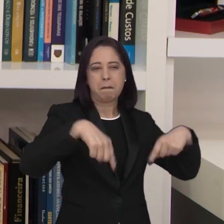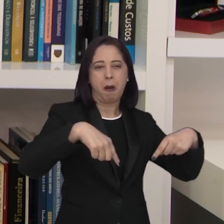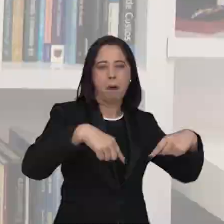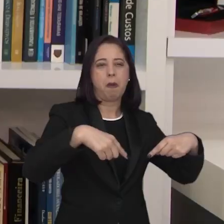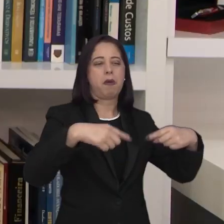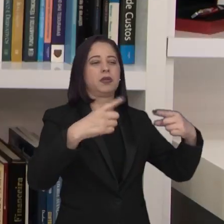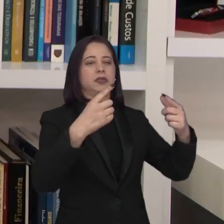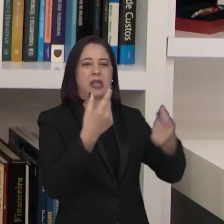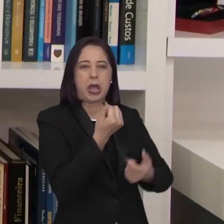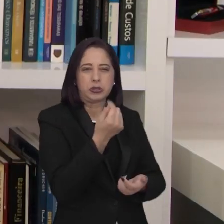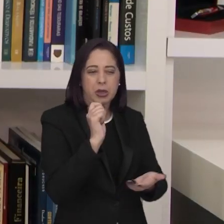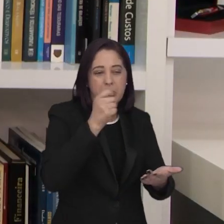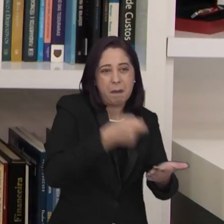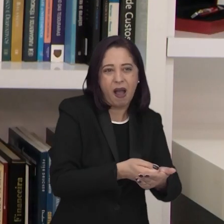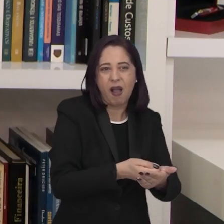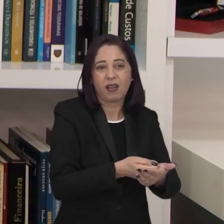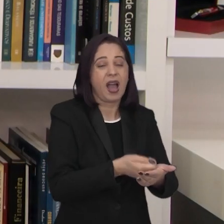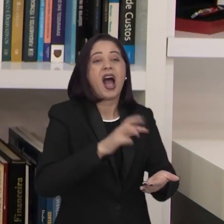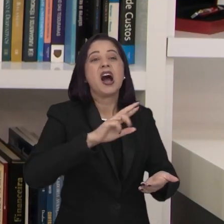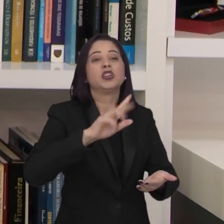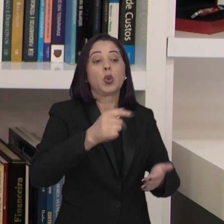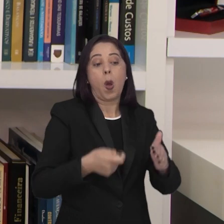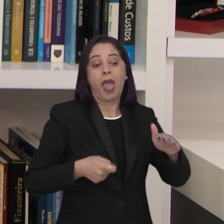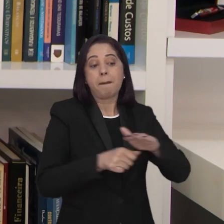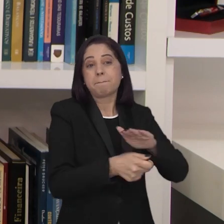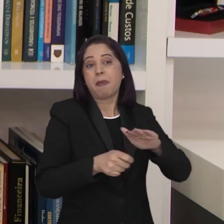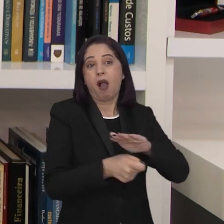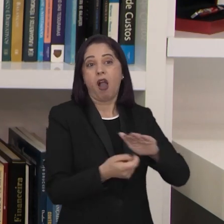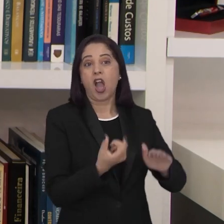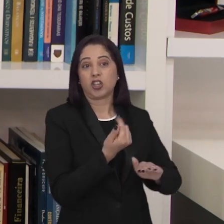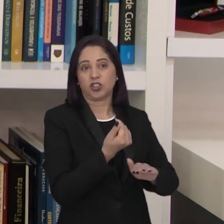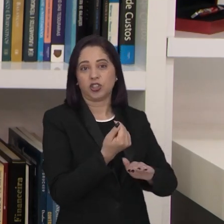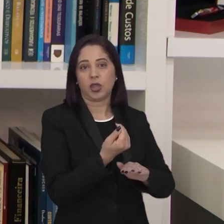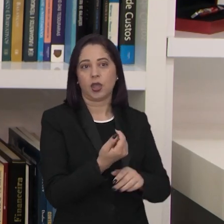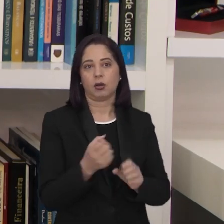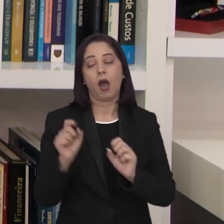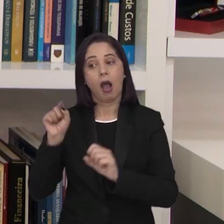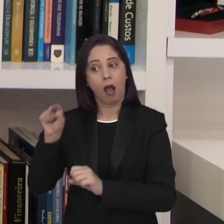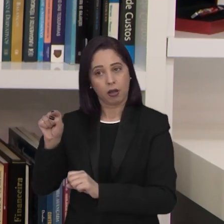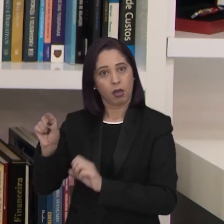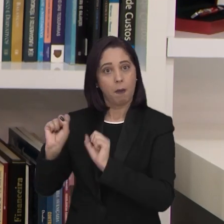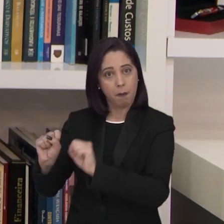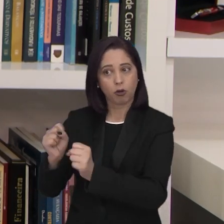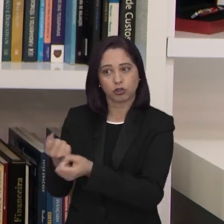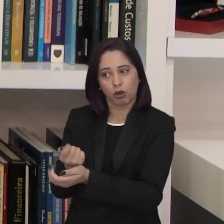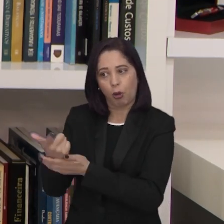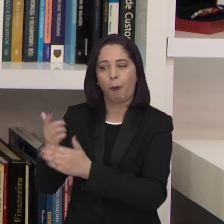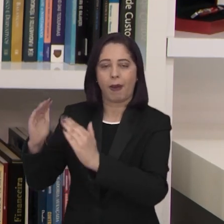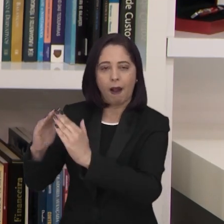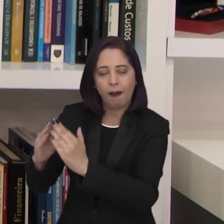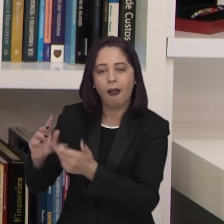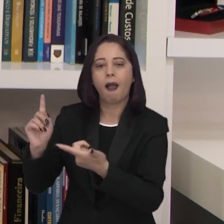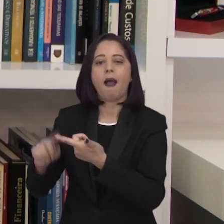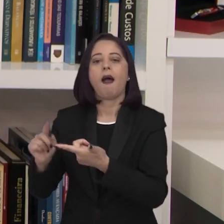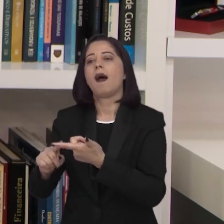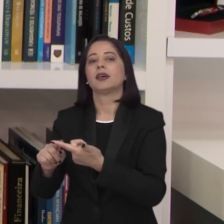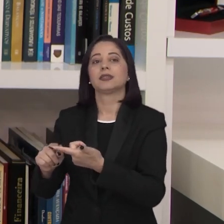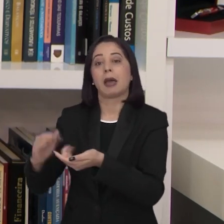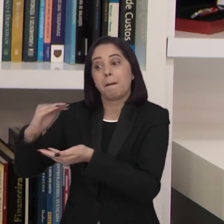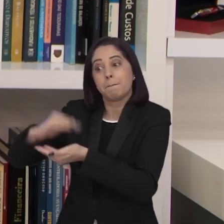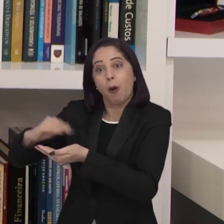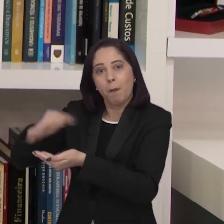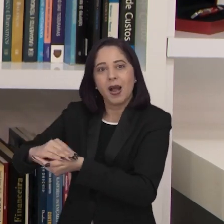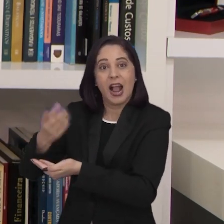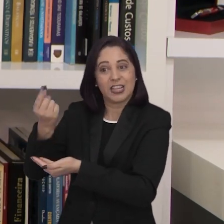e perder tudo. Investimento não é só bolsa de valores, você pode investir no imóvel, você pode investir em títulos negociados pelo